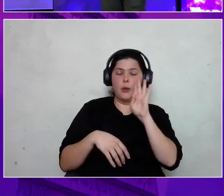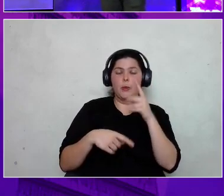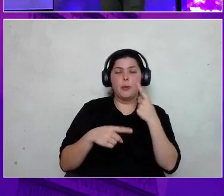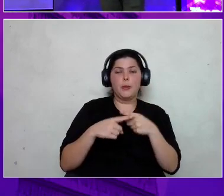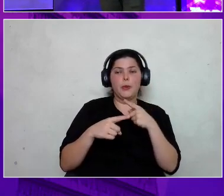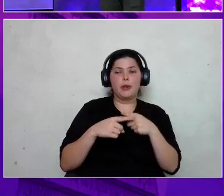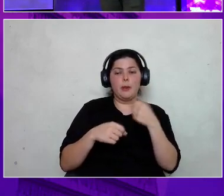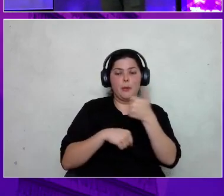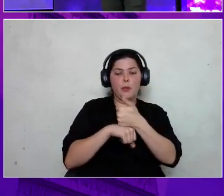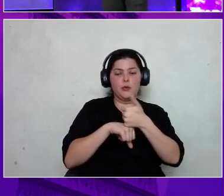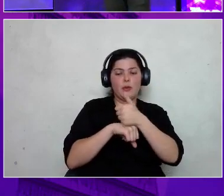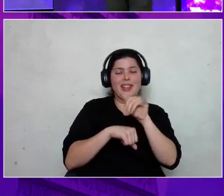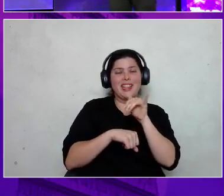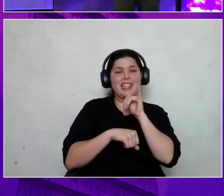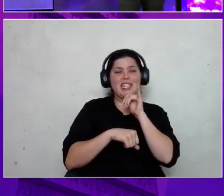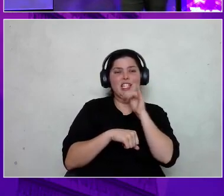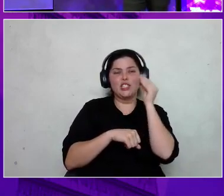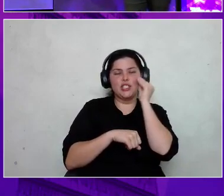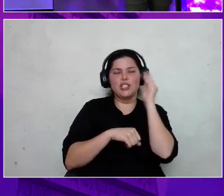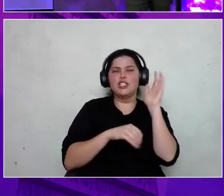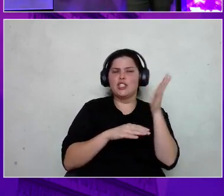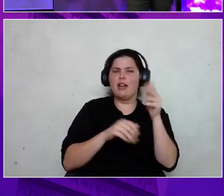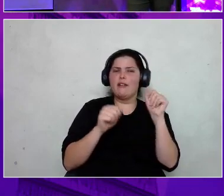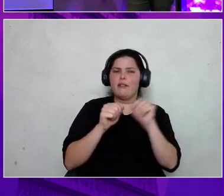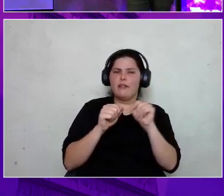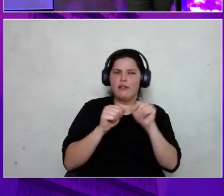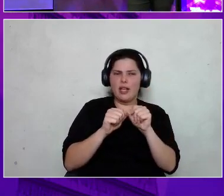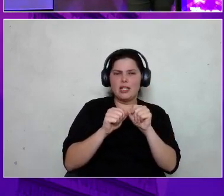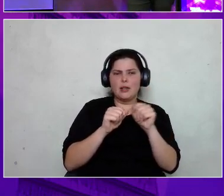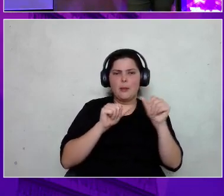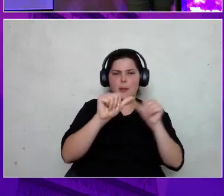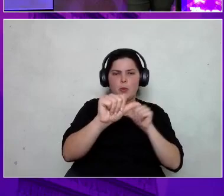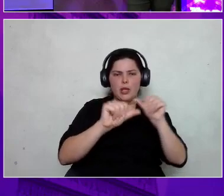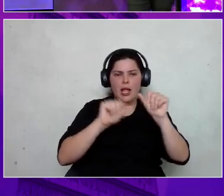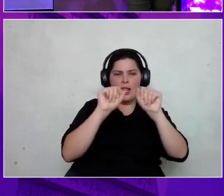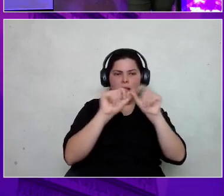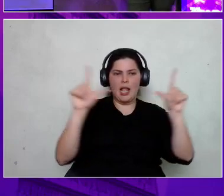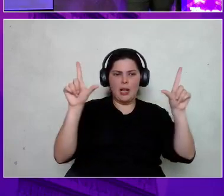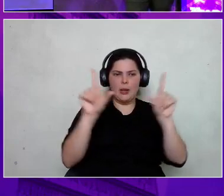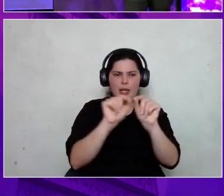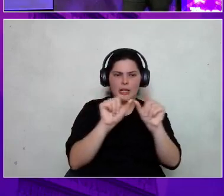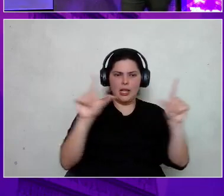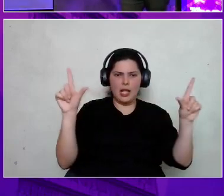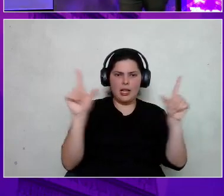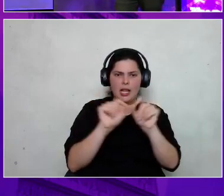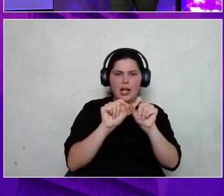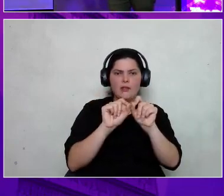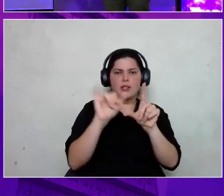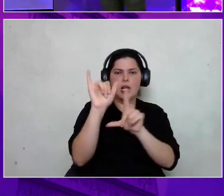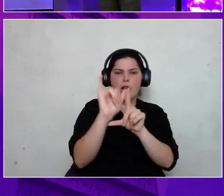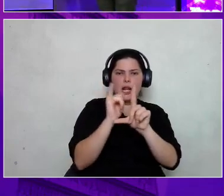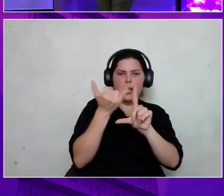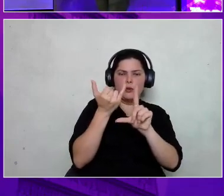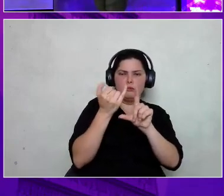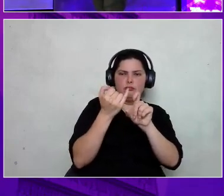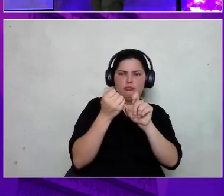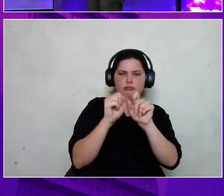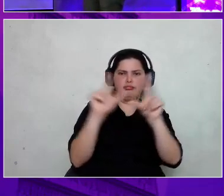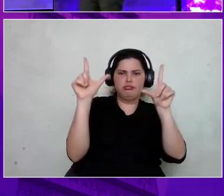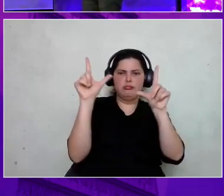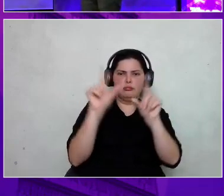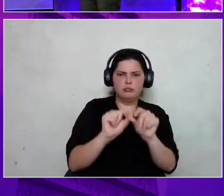fazem esse teste de ficar alterando o tamanho da tela, ver se quebra o layout. Quem nunca fez isso aí? É muito